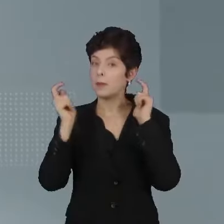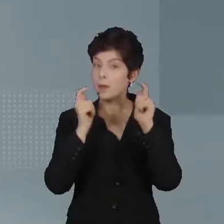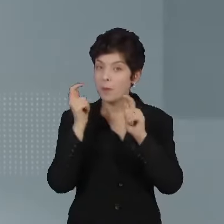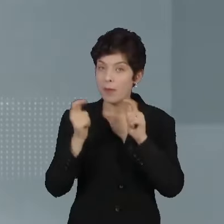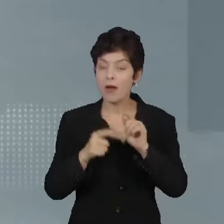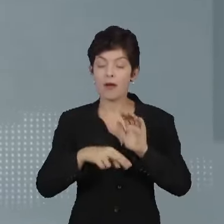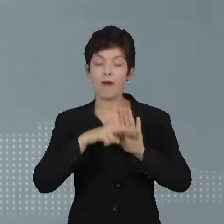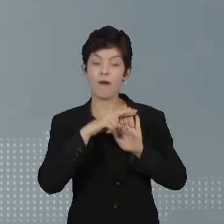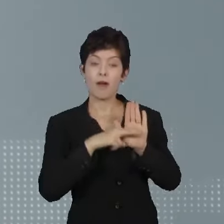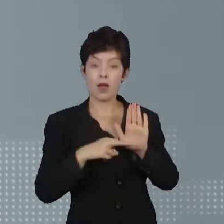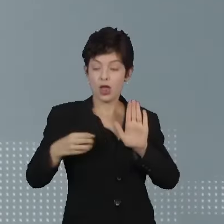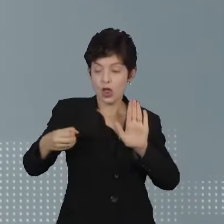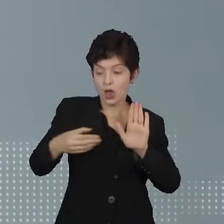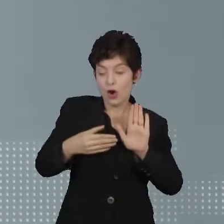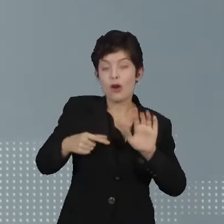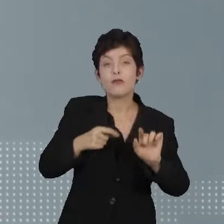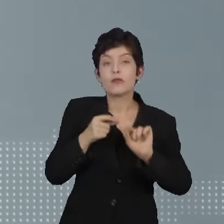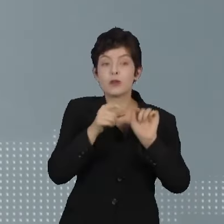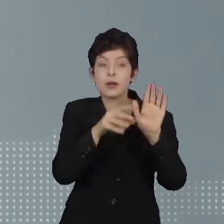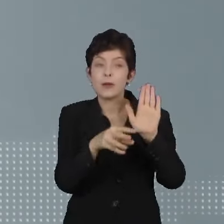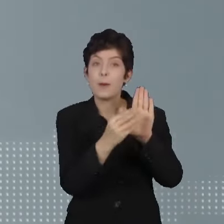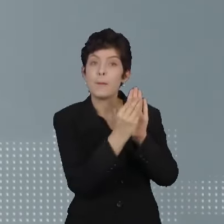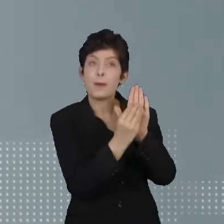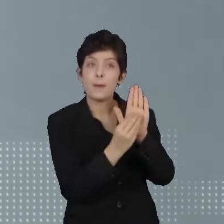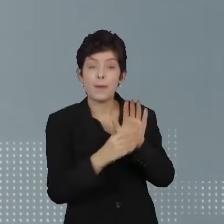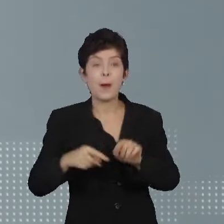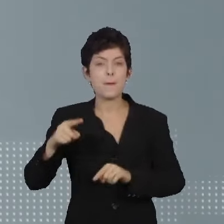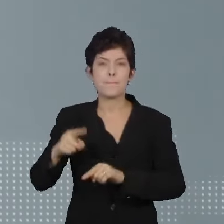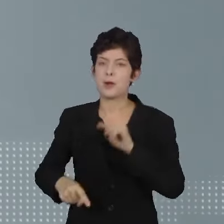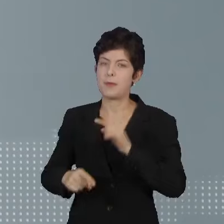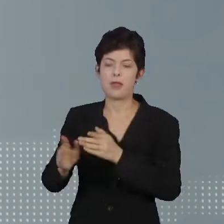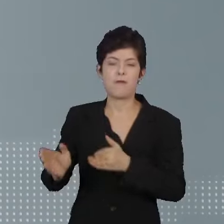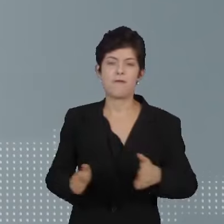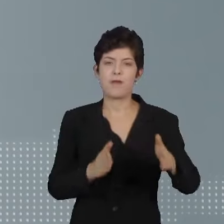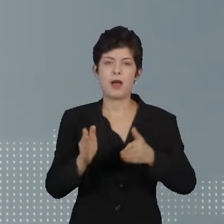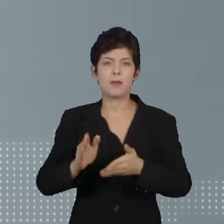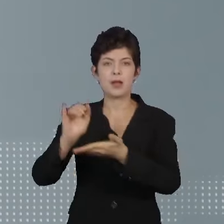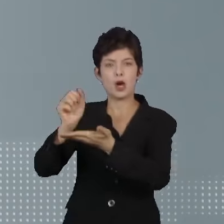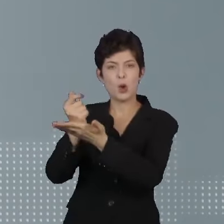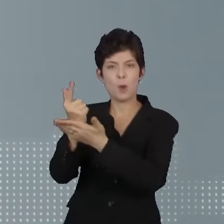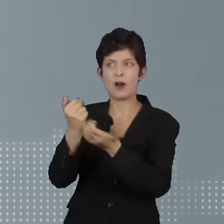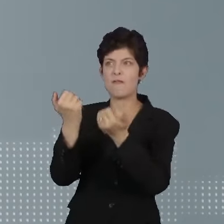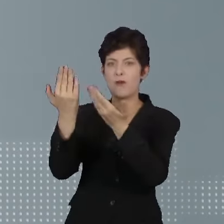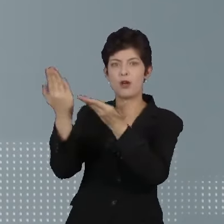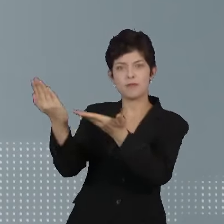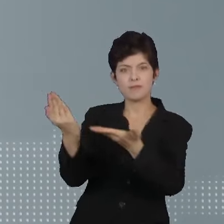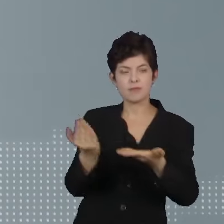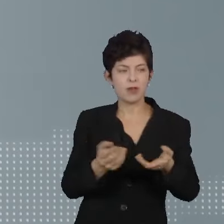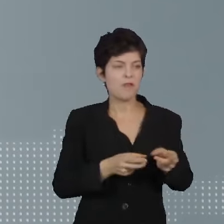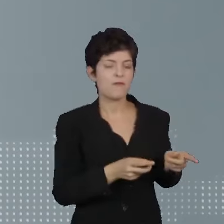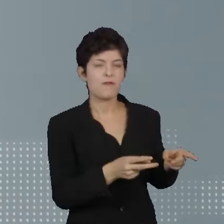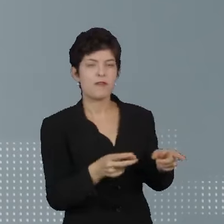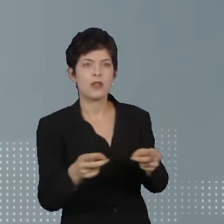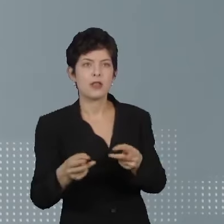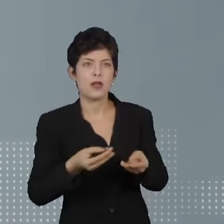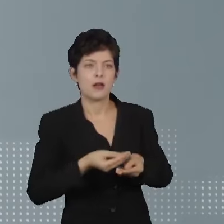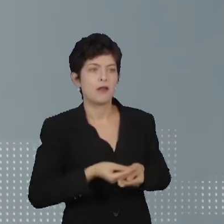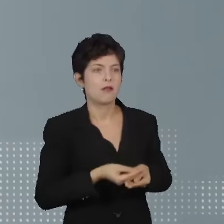resolução recente inclui a proibição da fabricação importação comercialização